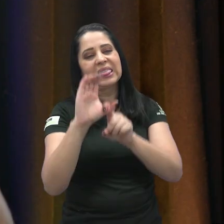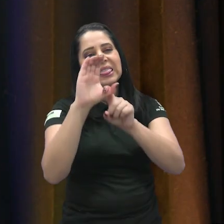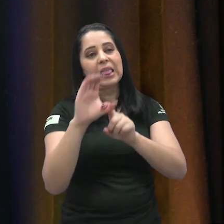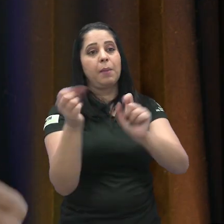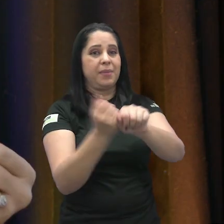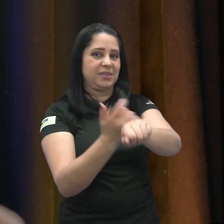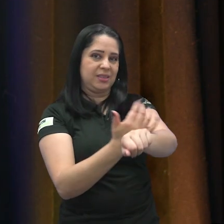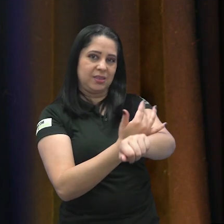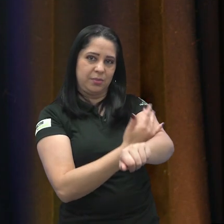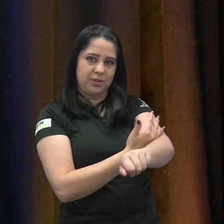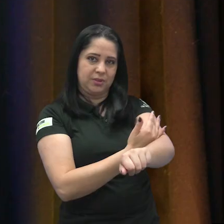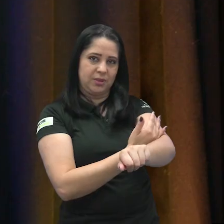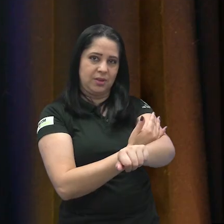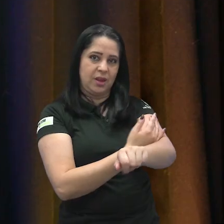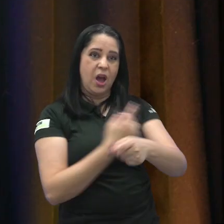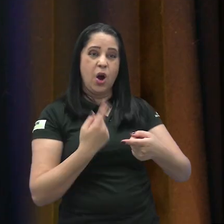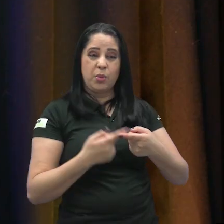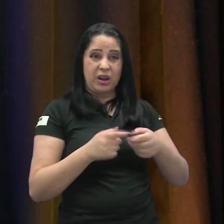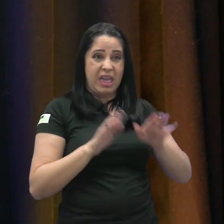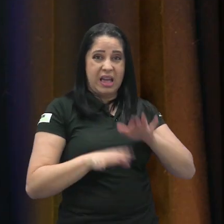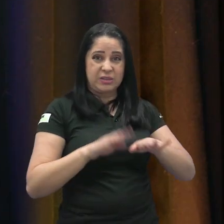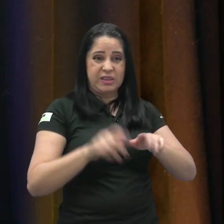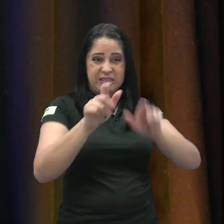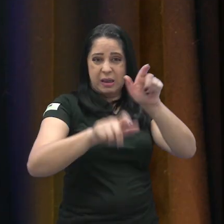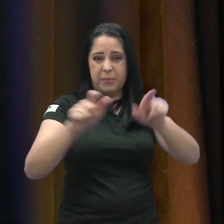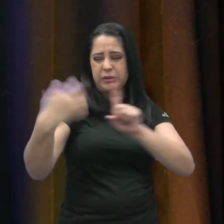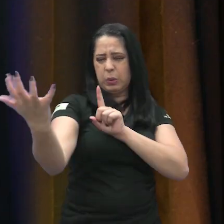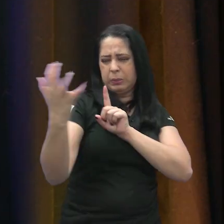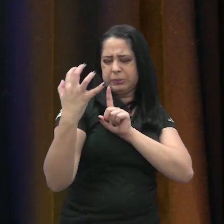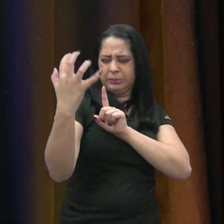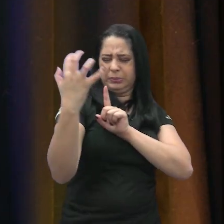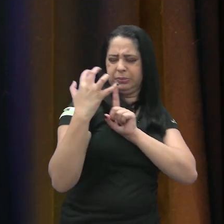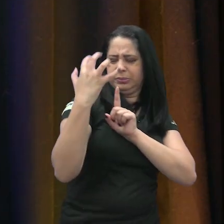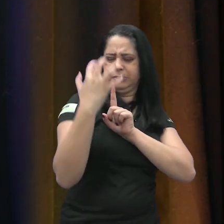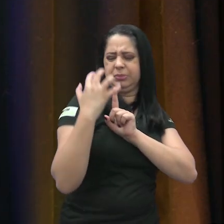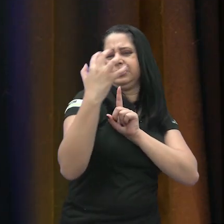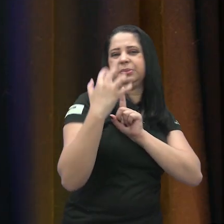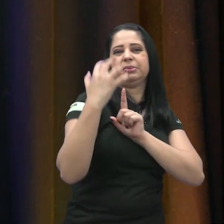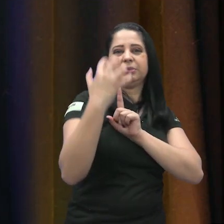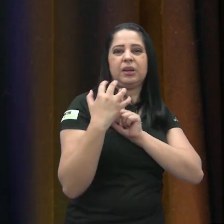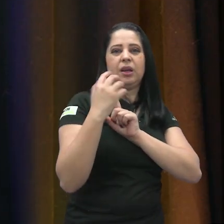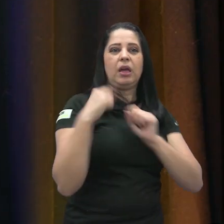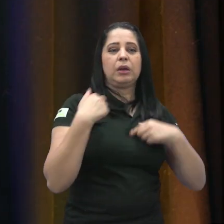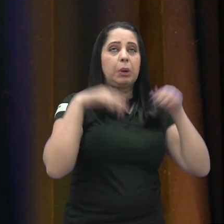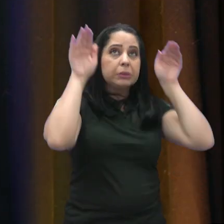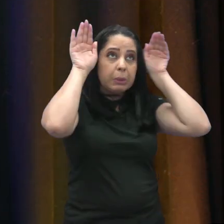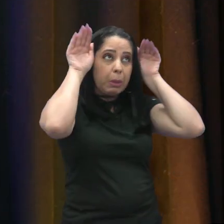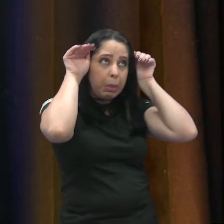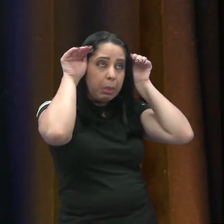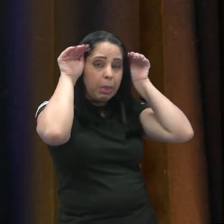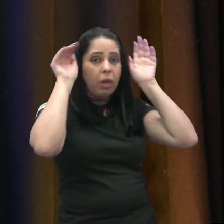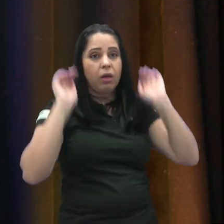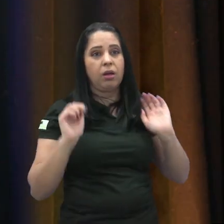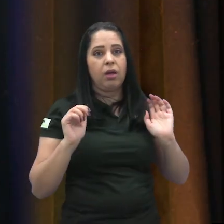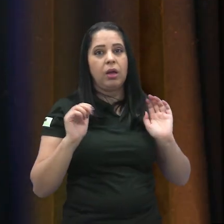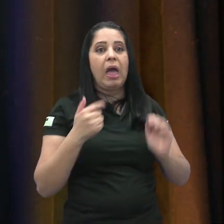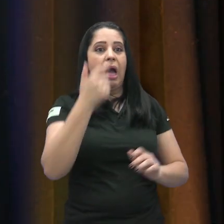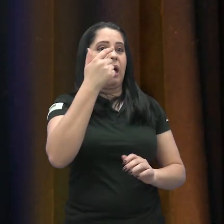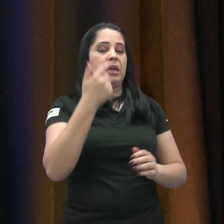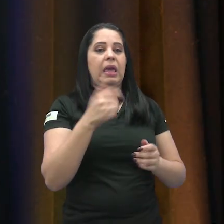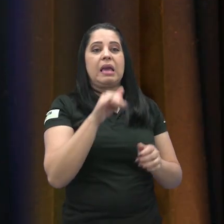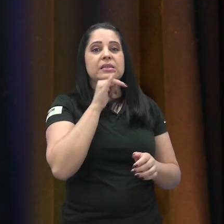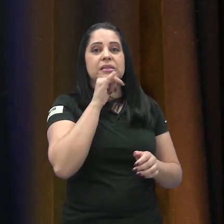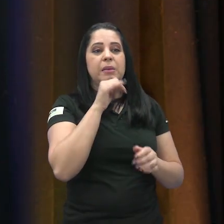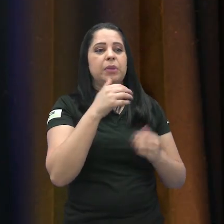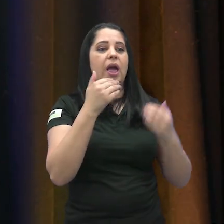dependência emocional faz a gente priorizar coisas e pessoas que não deveriam ser priorizadas. E a gente achar que é responsável pela vida dos outros